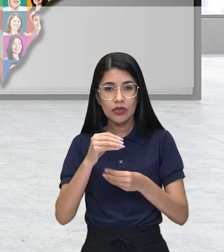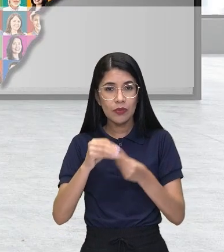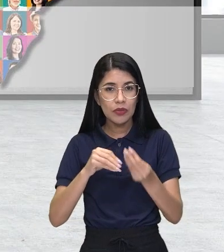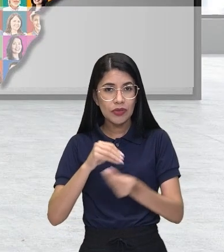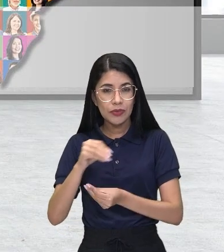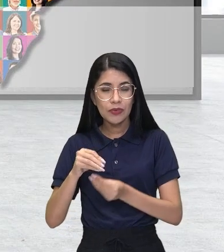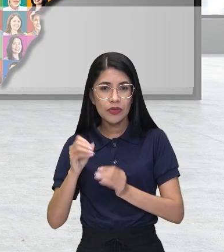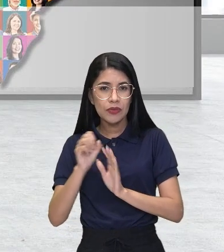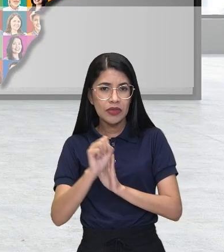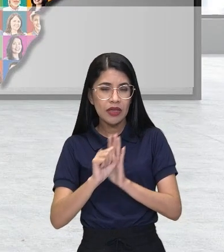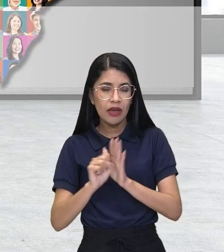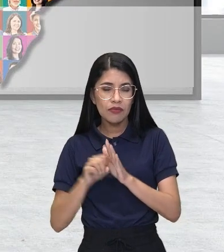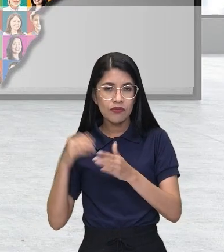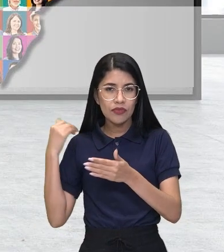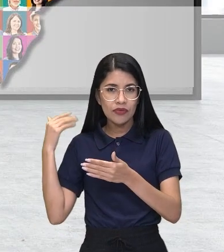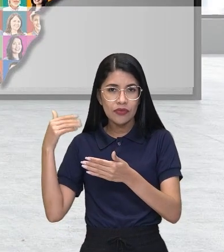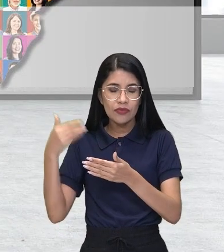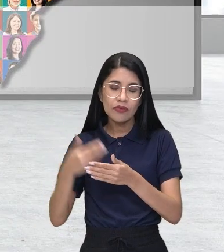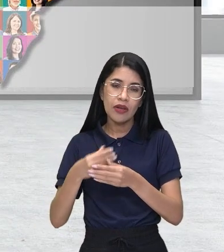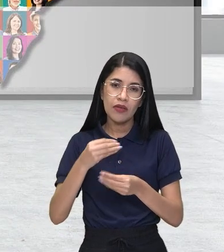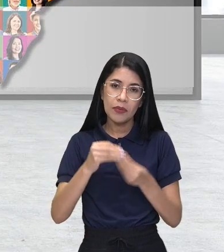séculos, né? Mas de maneira